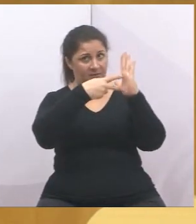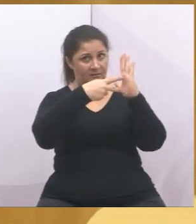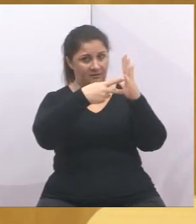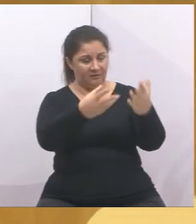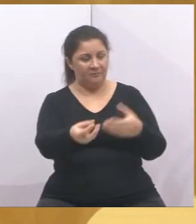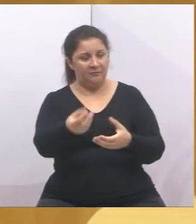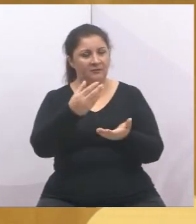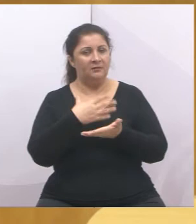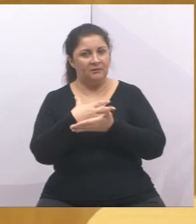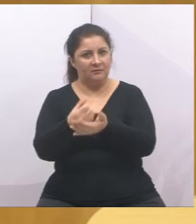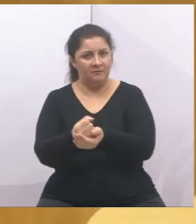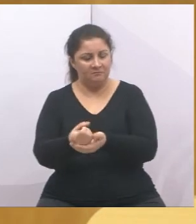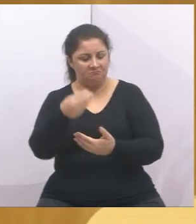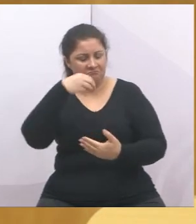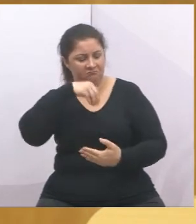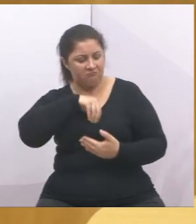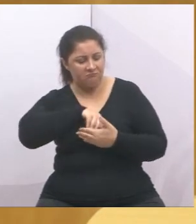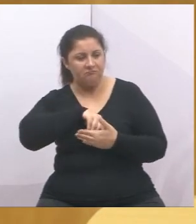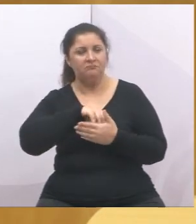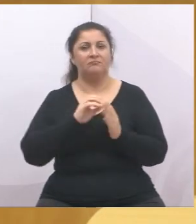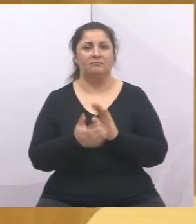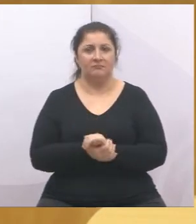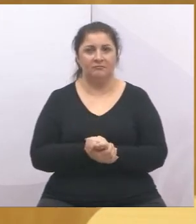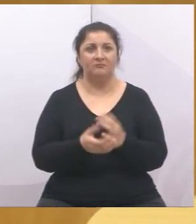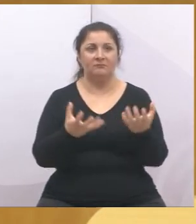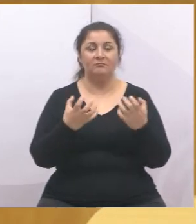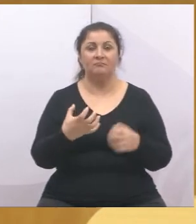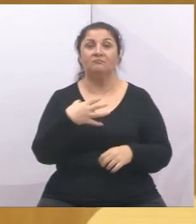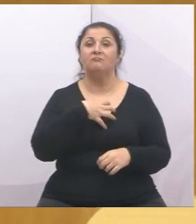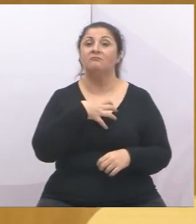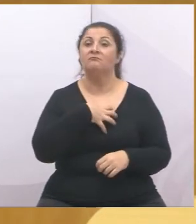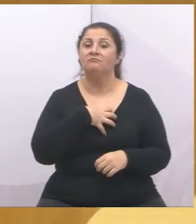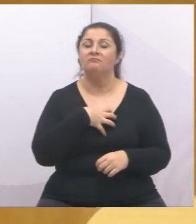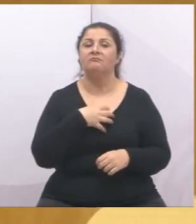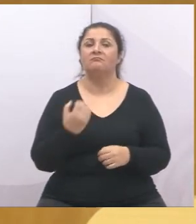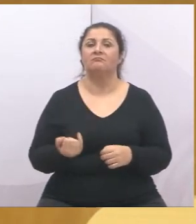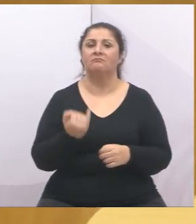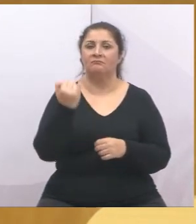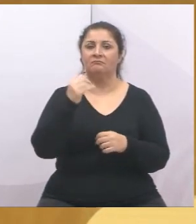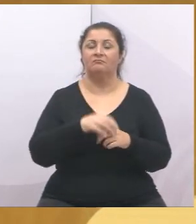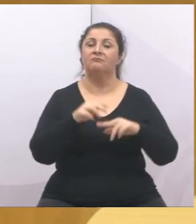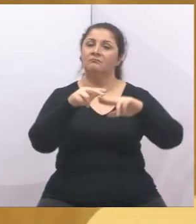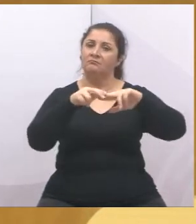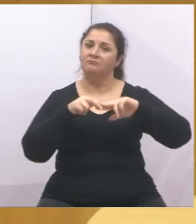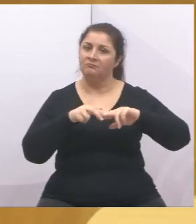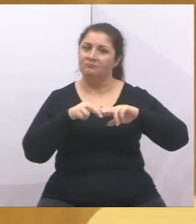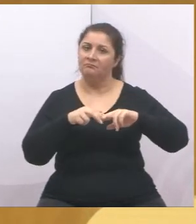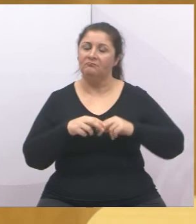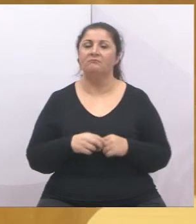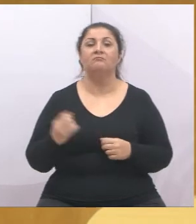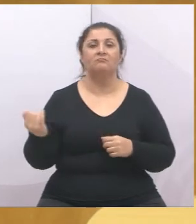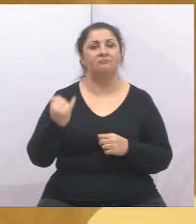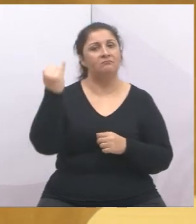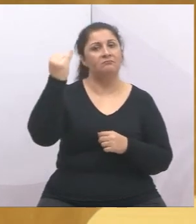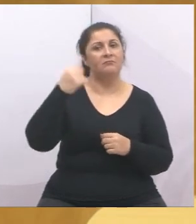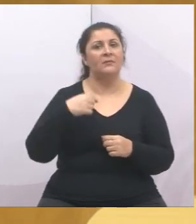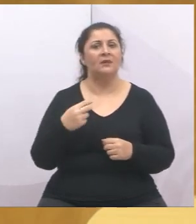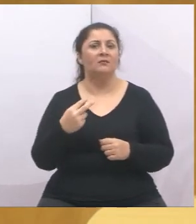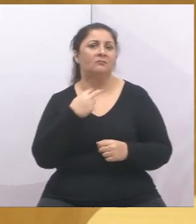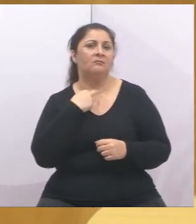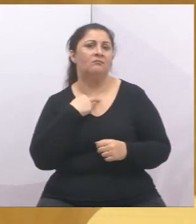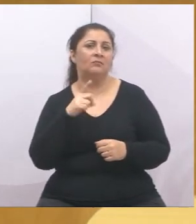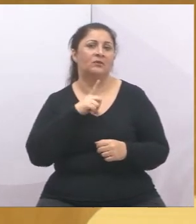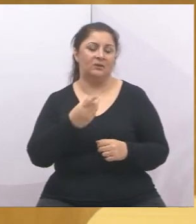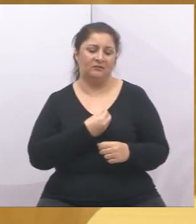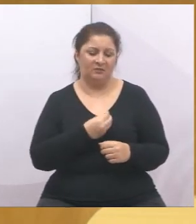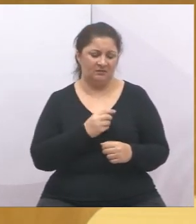que me importa para dentro me carrega. Eu quero ser importante. Por isso, para ser importante, eu preciso não ter uma vida que